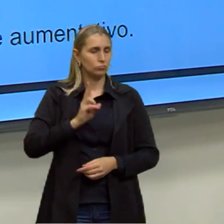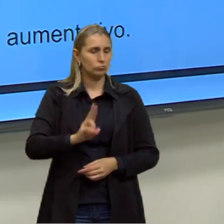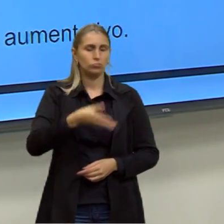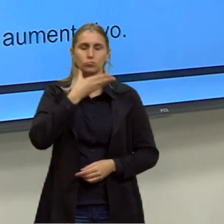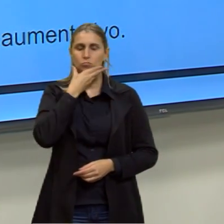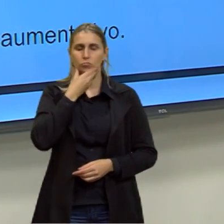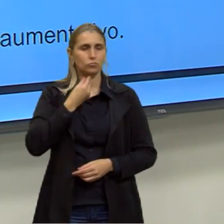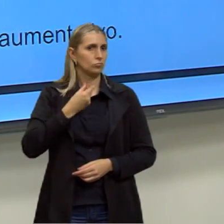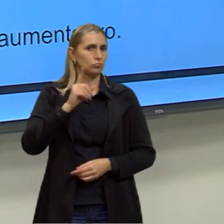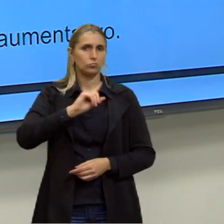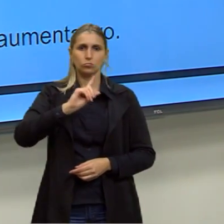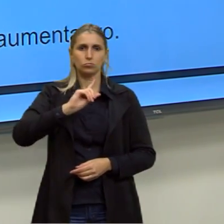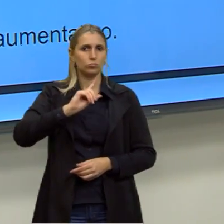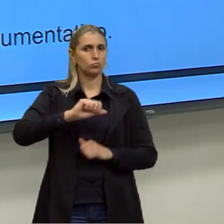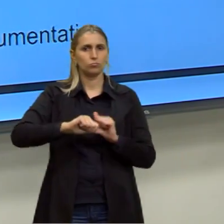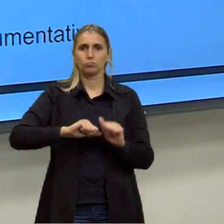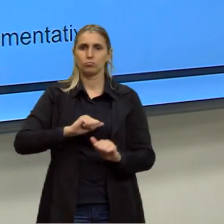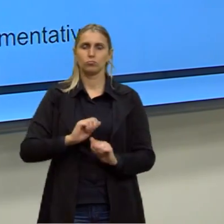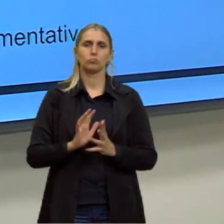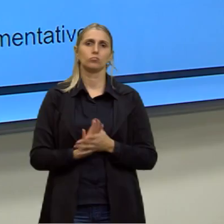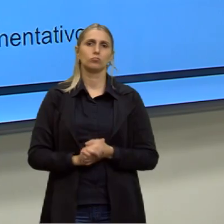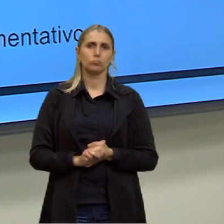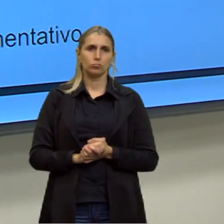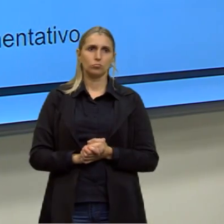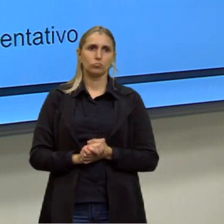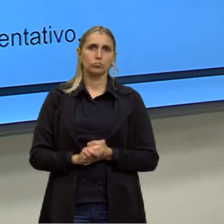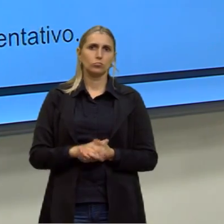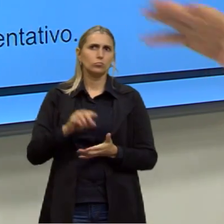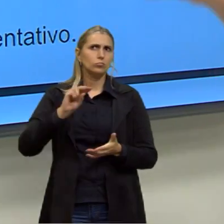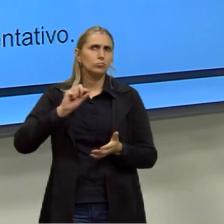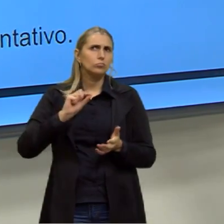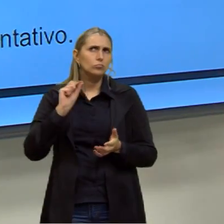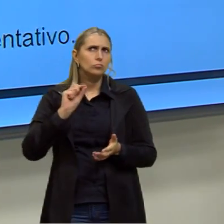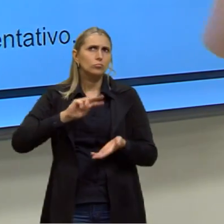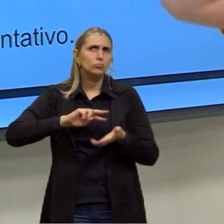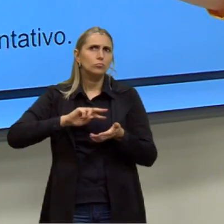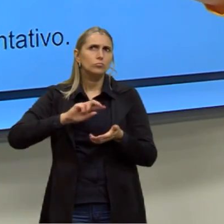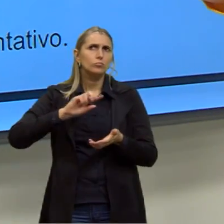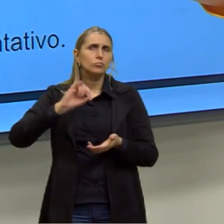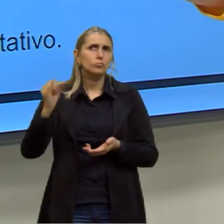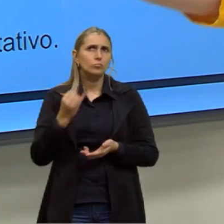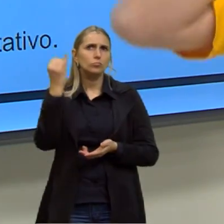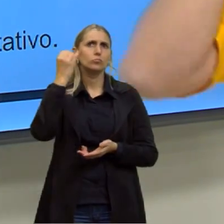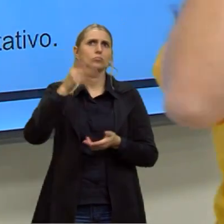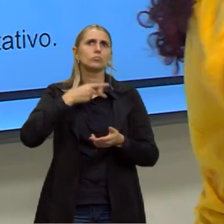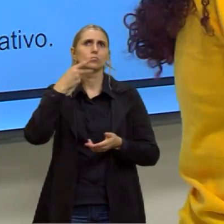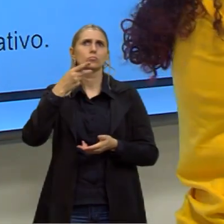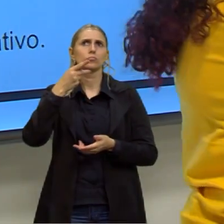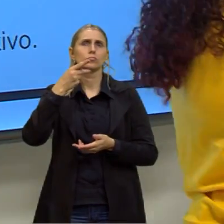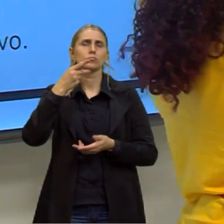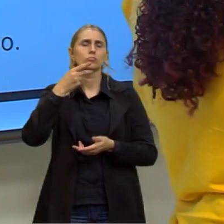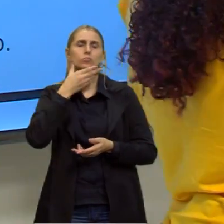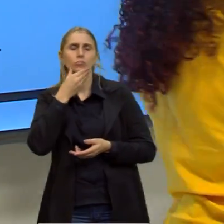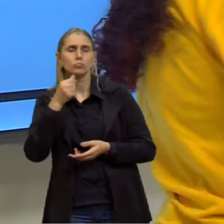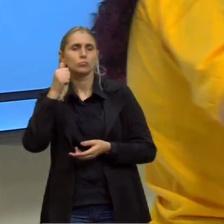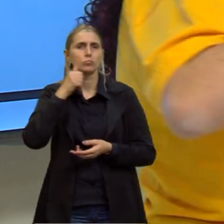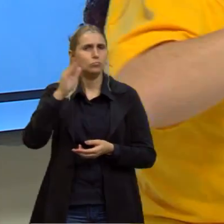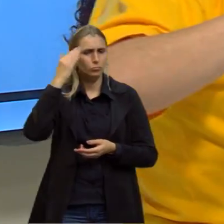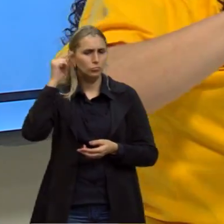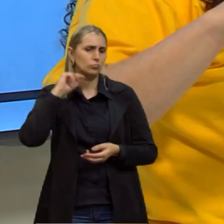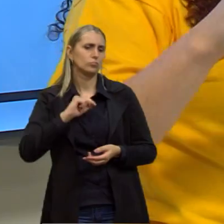isso não vai para o feminino tá quê que é importante falar sobre gênero além de vocês entender